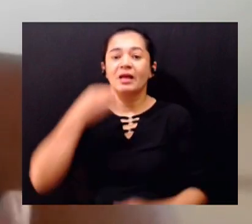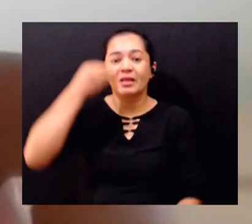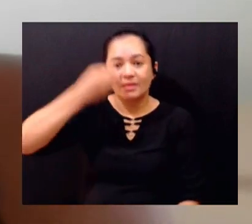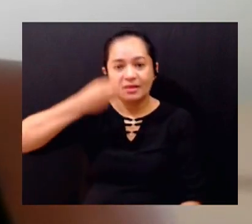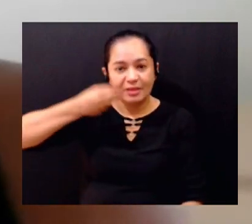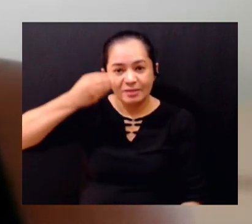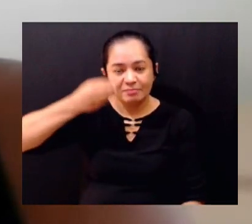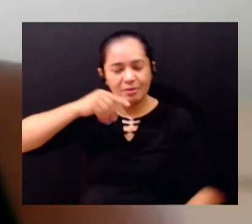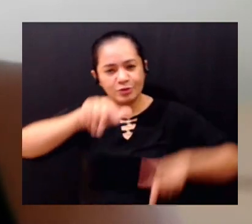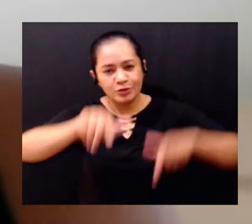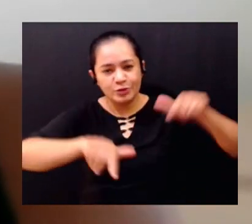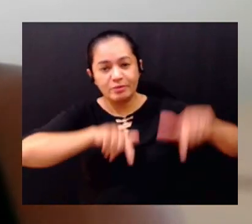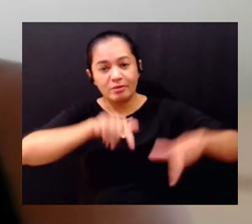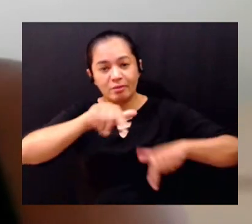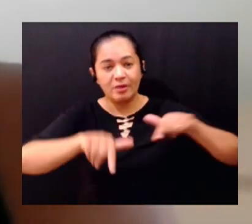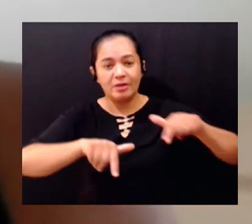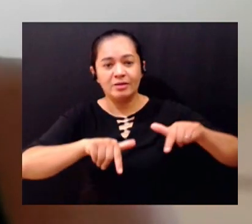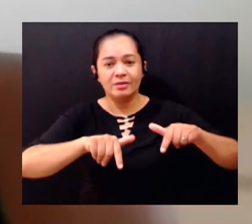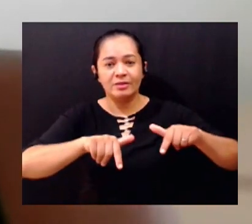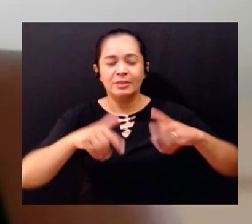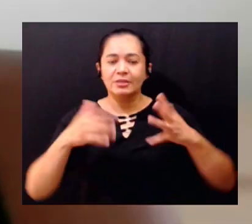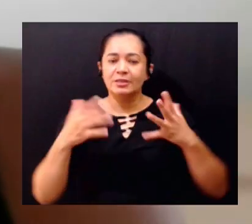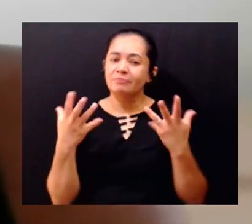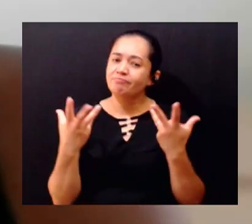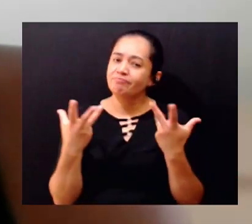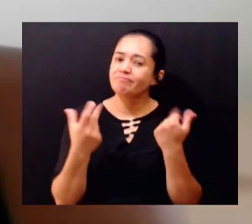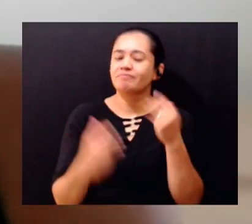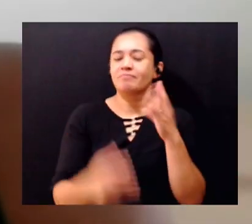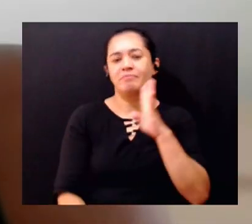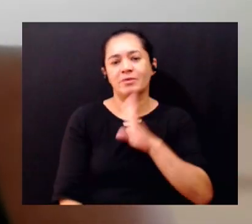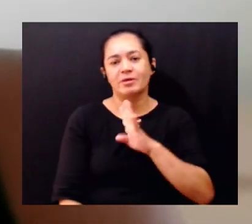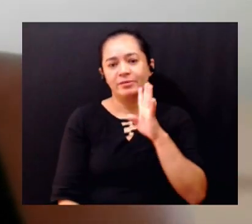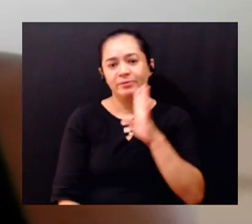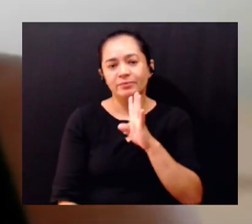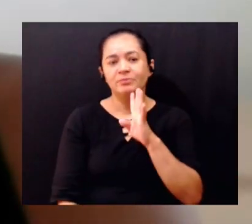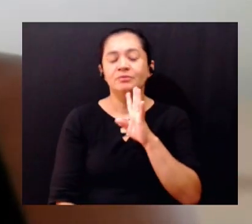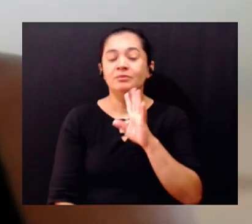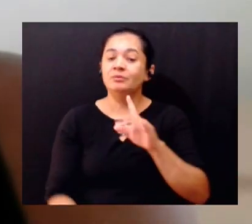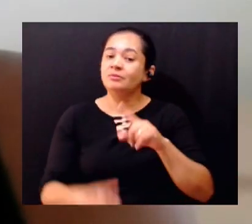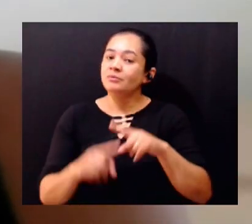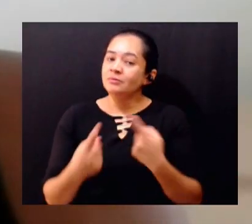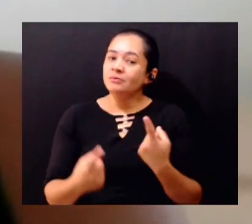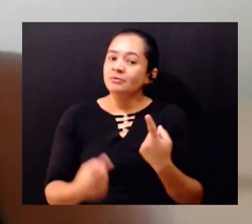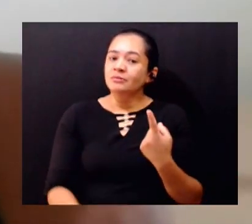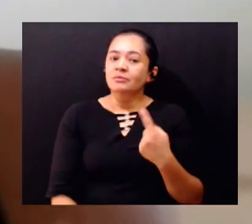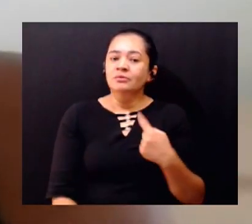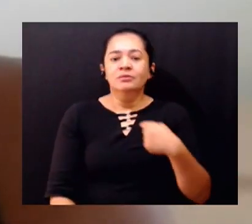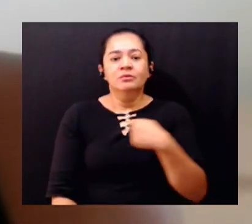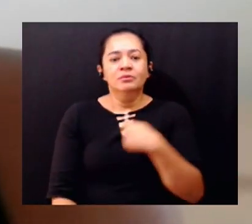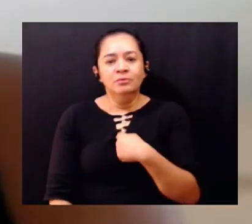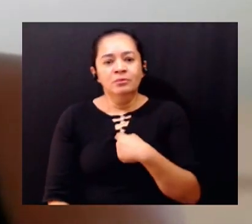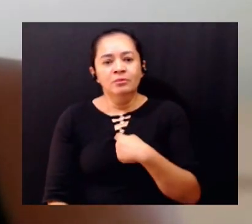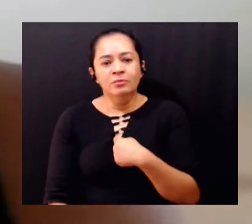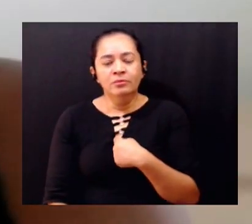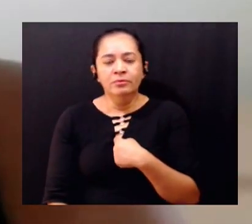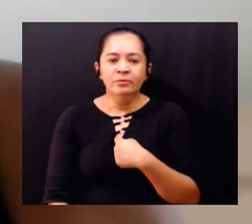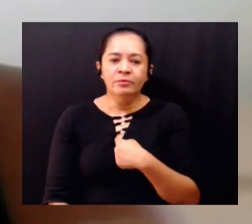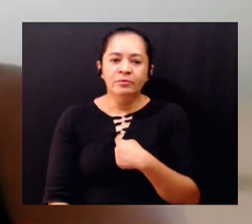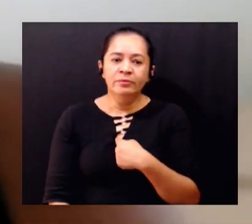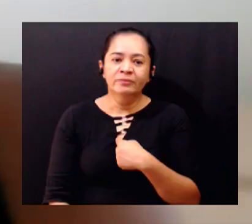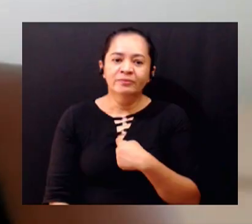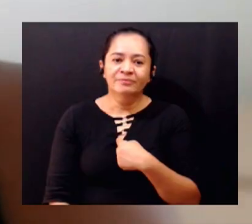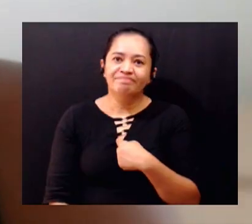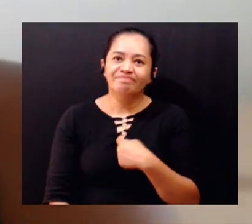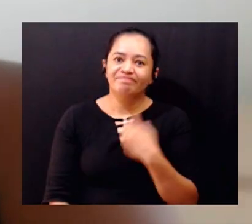redação é muito legal, é muito boa. Mas eu acabei sendo terceirizado,